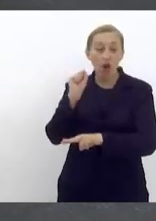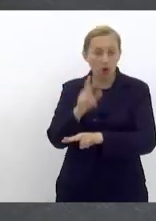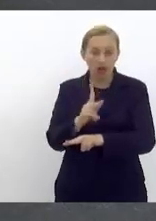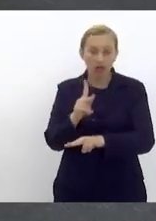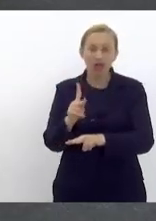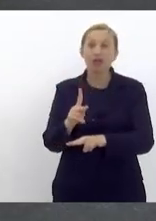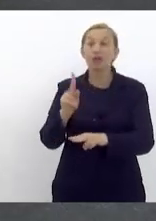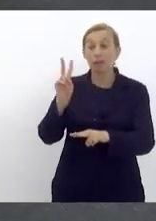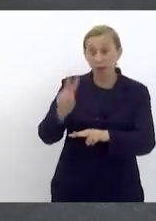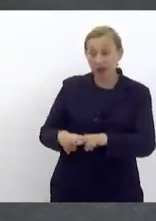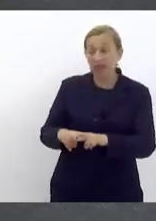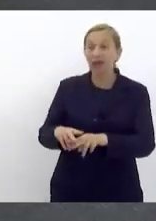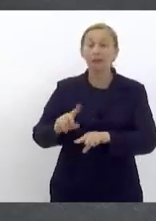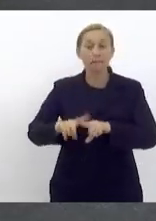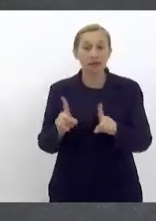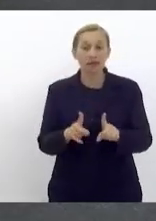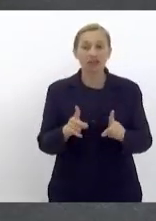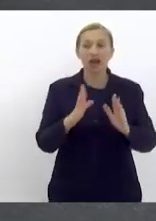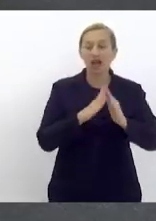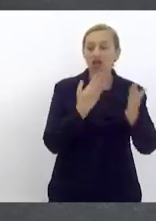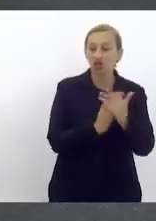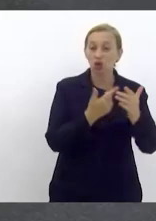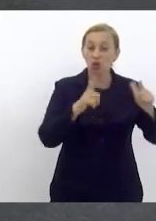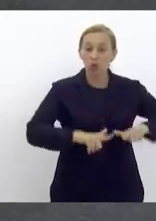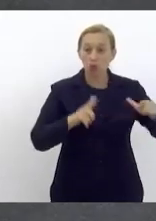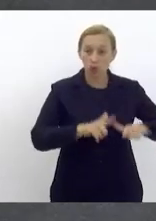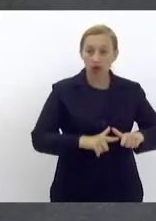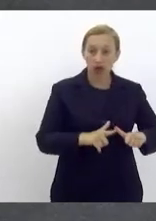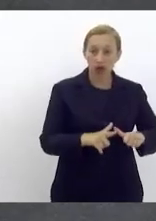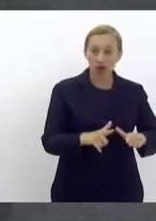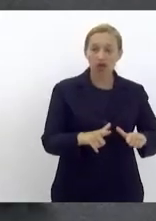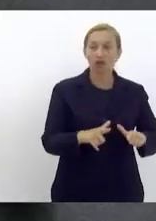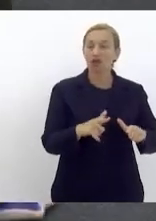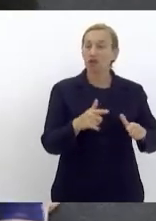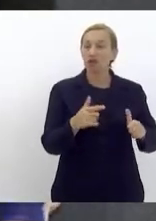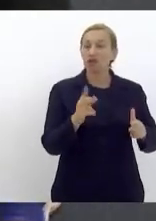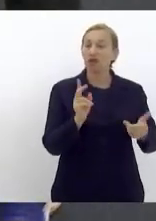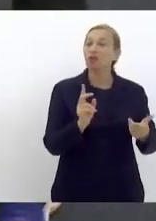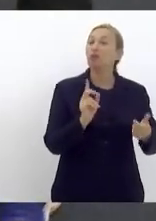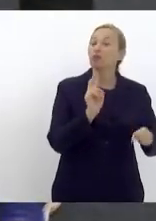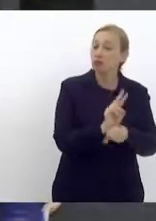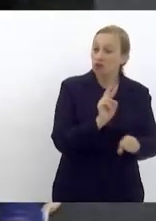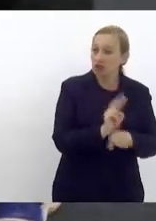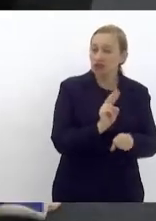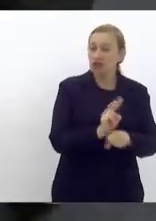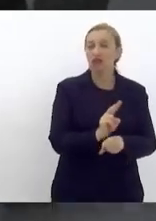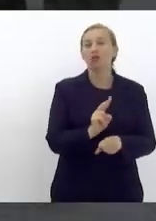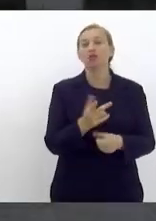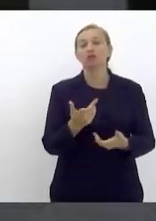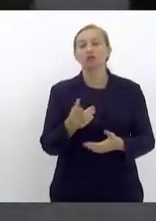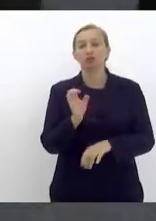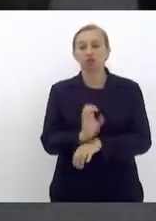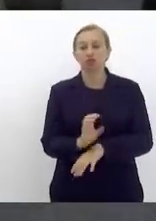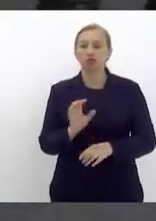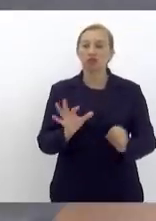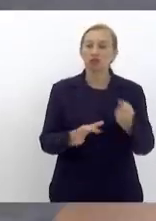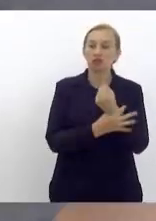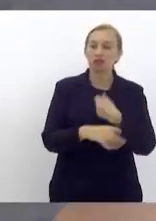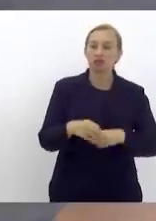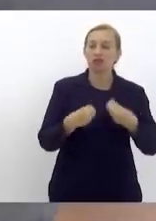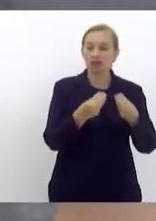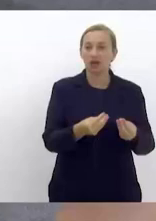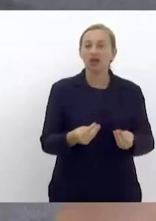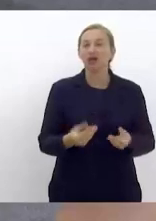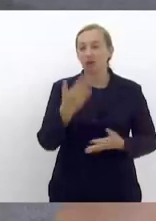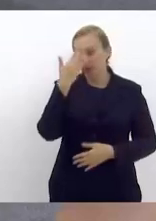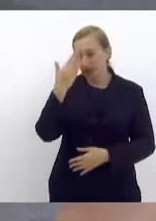com a lei, mas a escola tem que ser um templo sagrado e ali o Estado tem que assegurar o direito à segurança. Muito obrigada. Eu